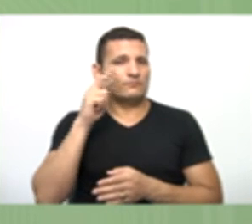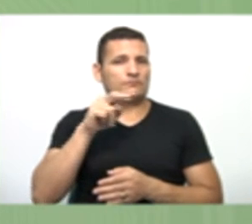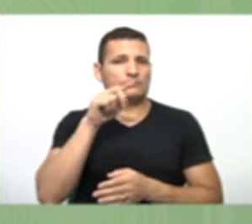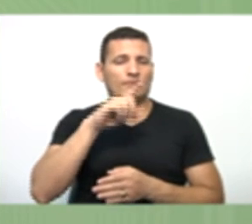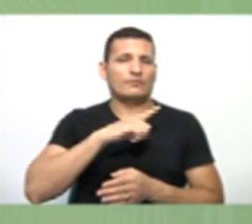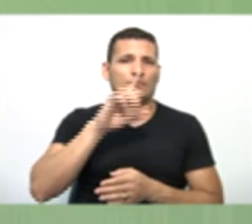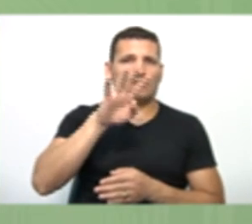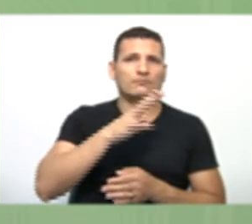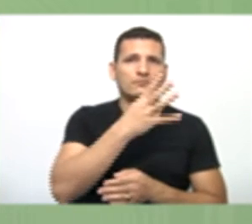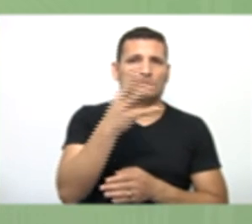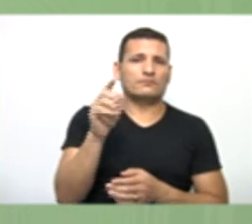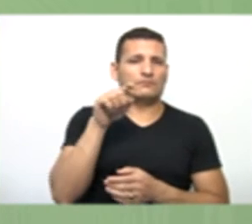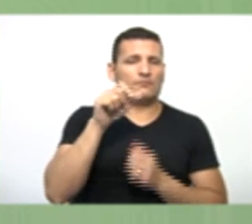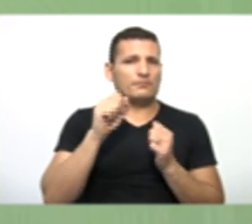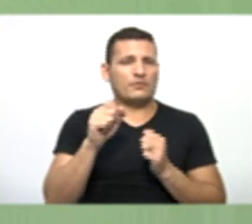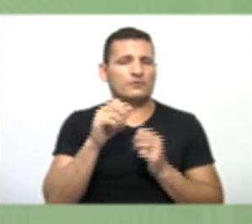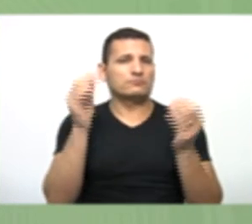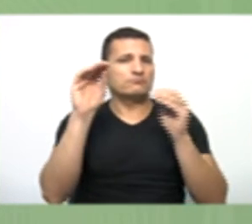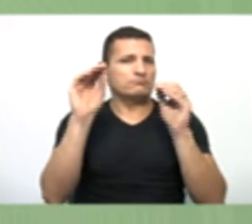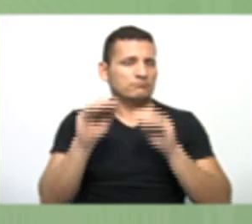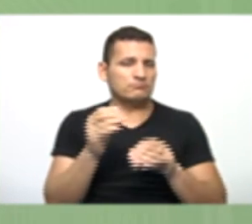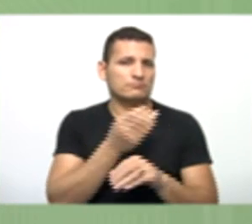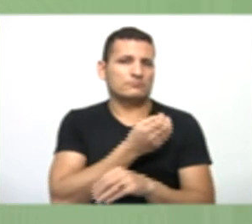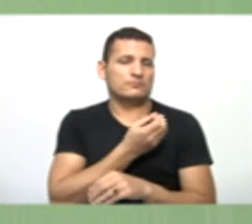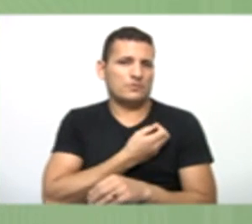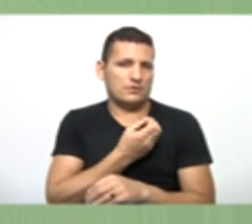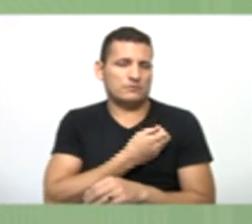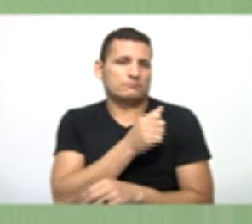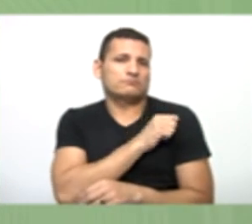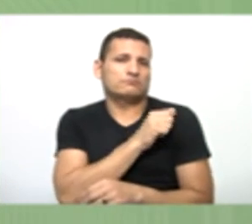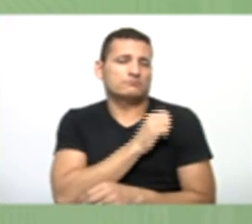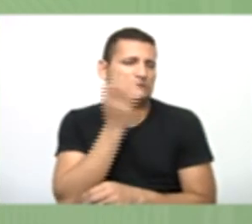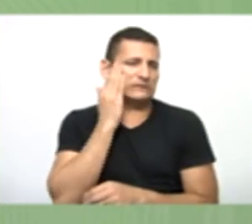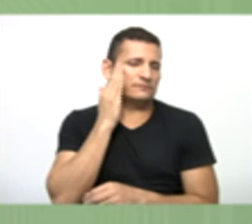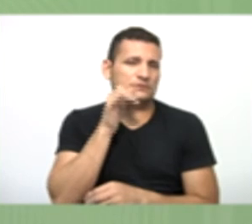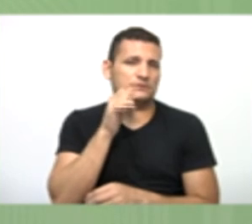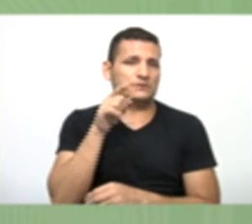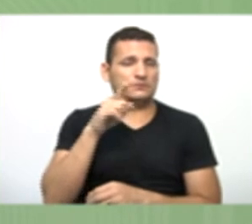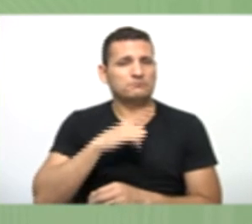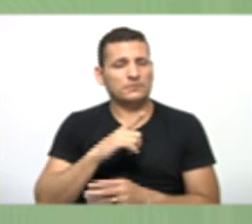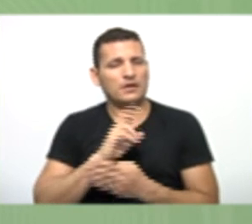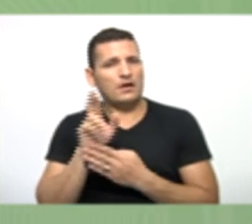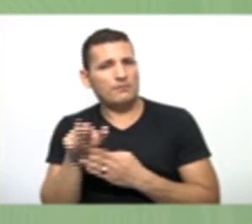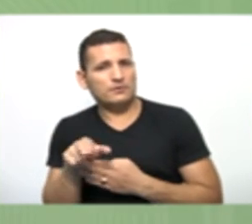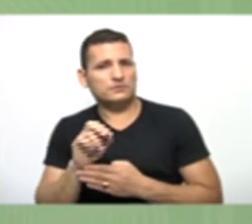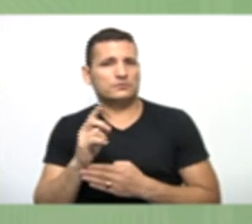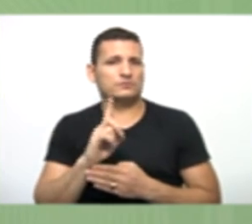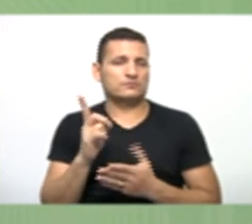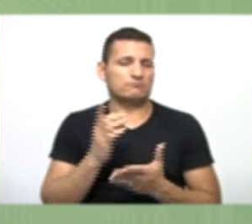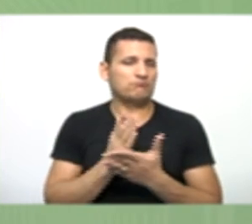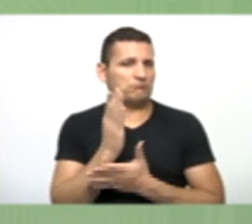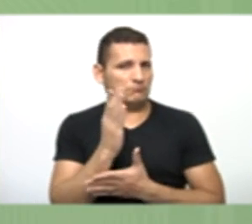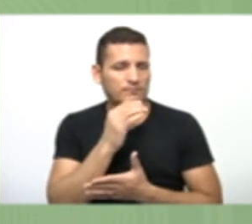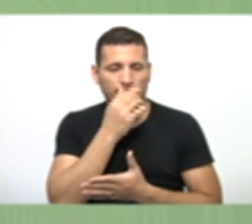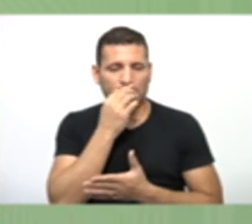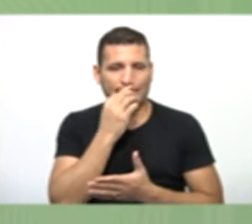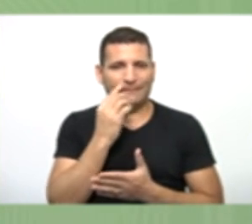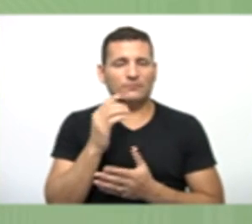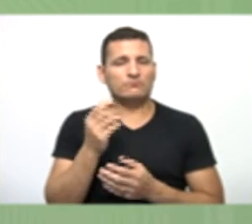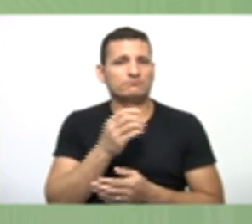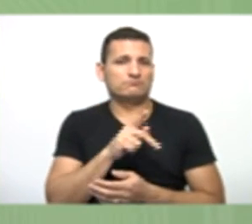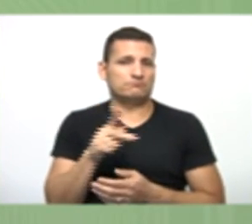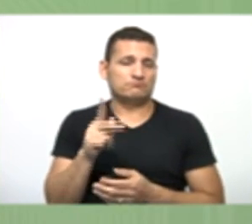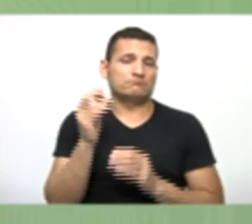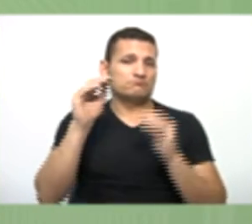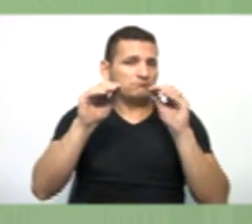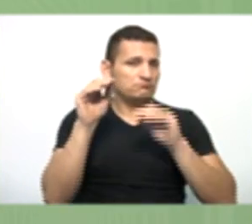pode lançar a nota dos seus alunos e já ficar sabendo se ele está ou não de recuperação. Nessa coluna, o professor lança a nota da